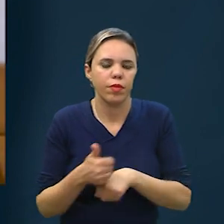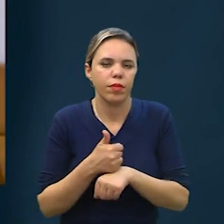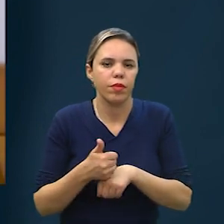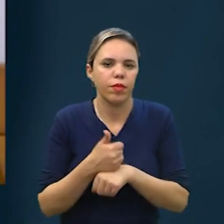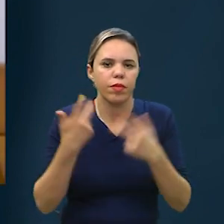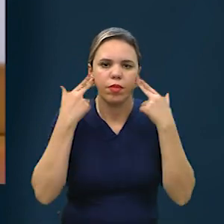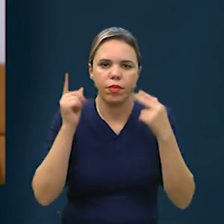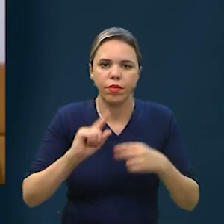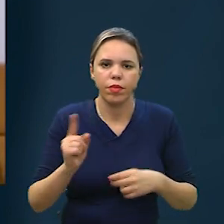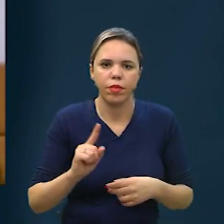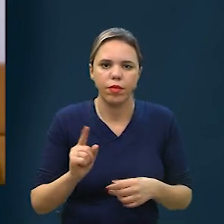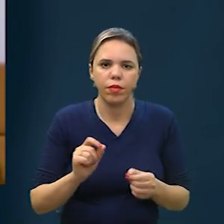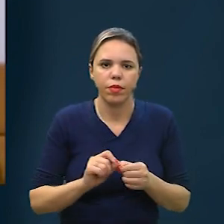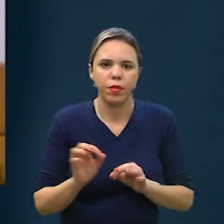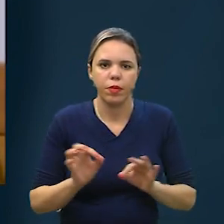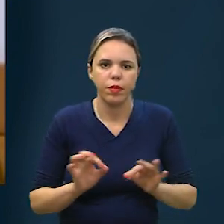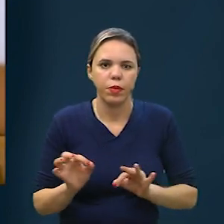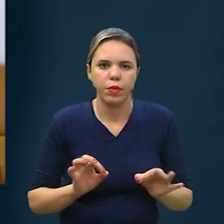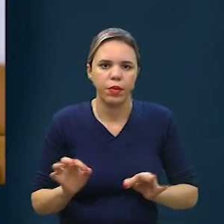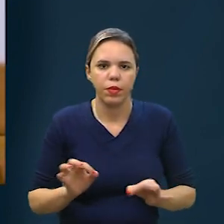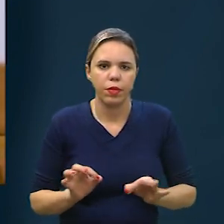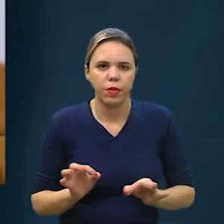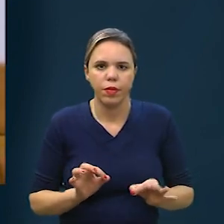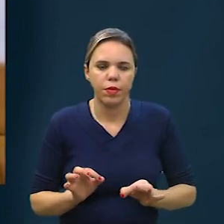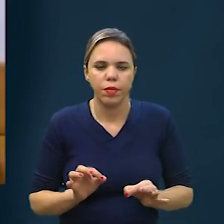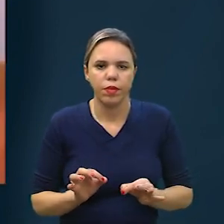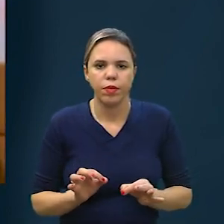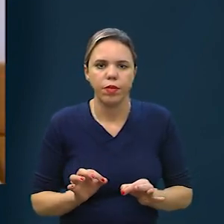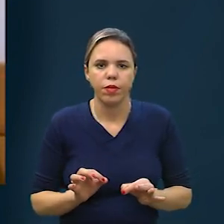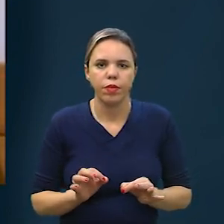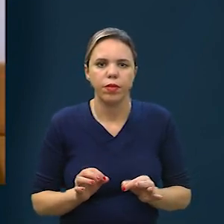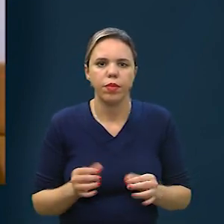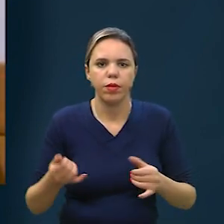usava o cabelo natural. Então, o que a gente fazia? Fazia um